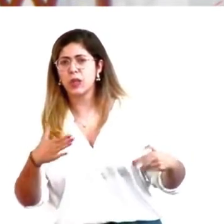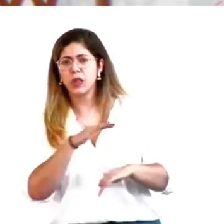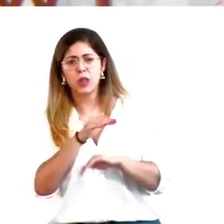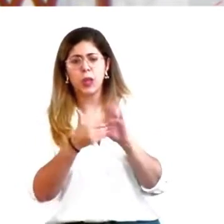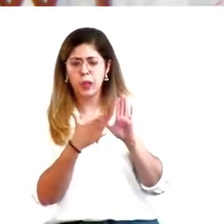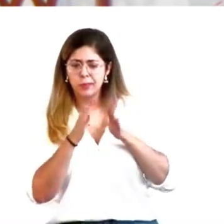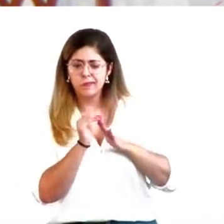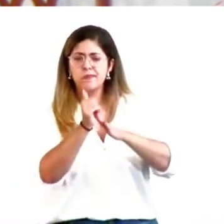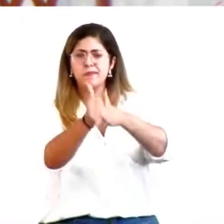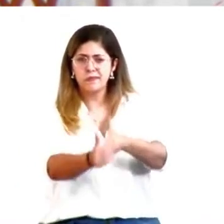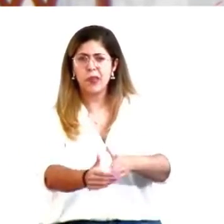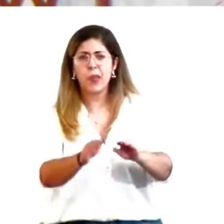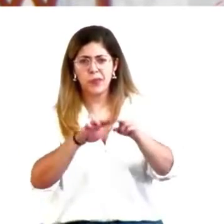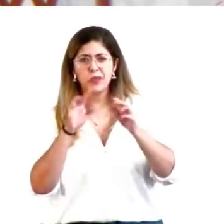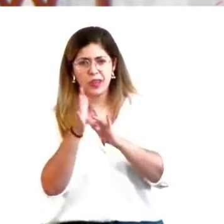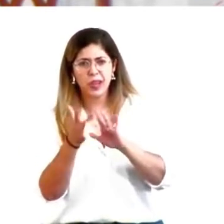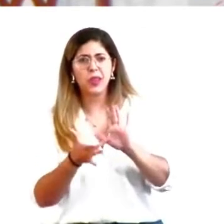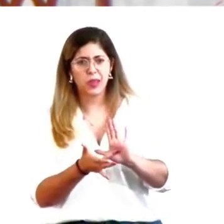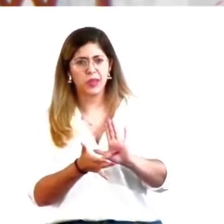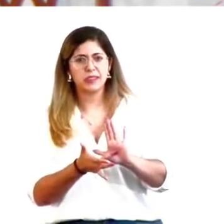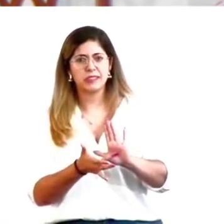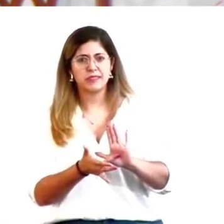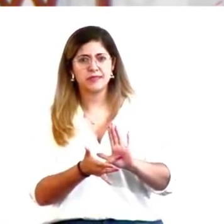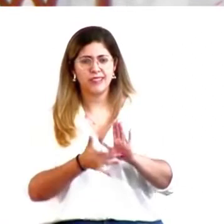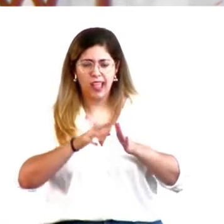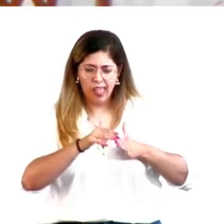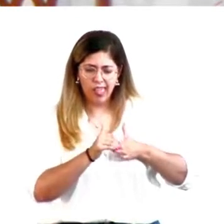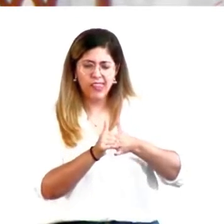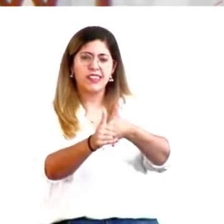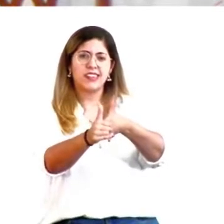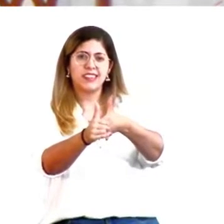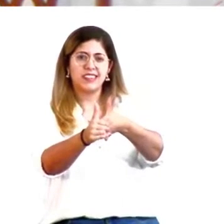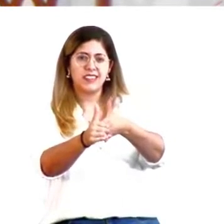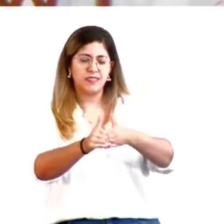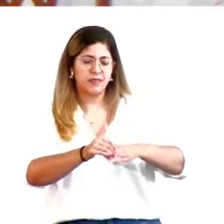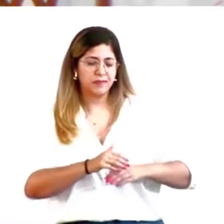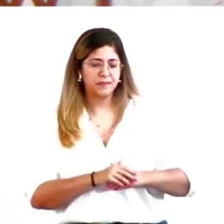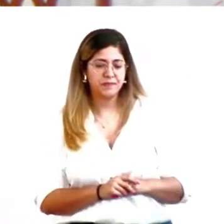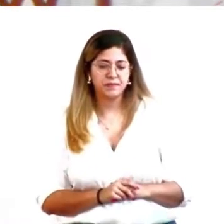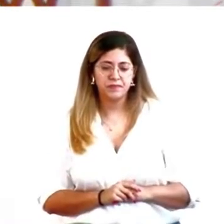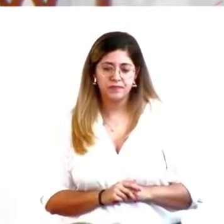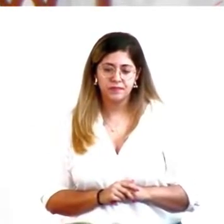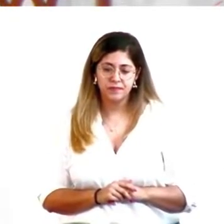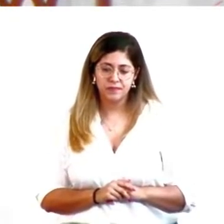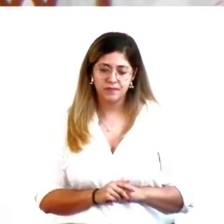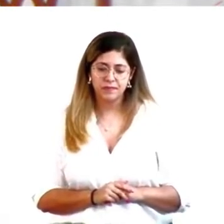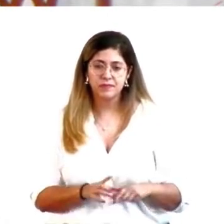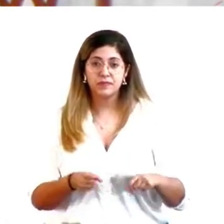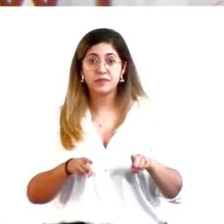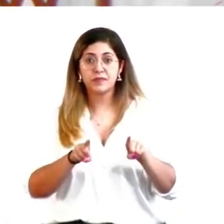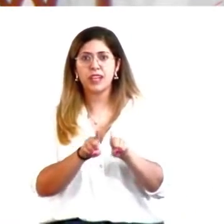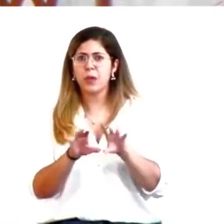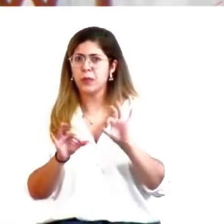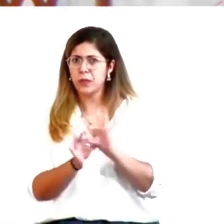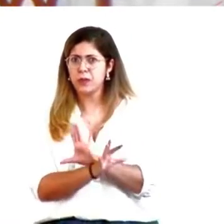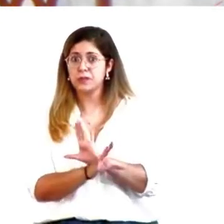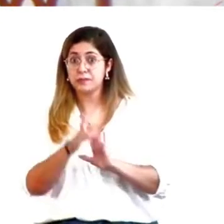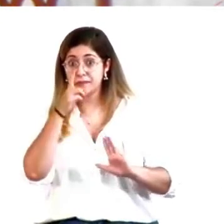acordo com todo o caminho que Deus estabelece na sua Escritura, para prudentemente